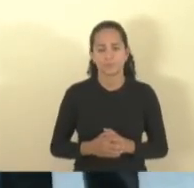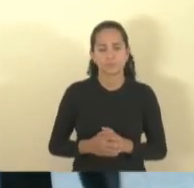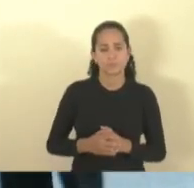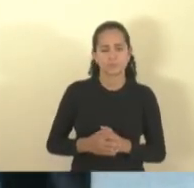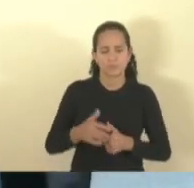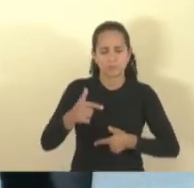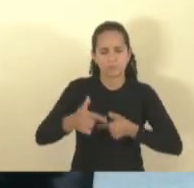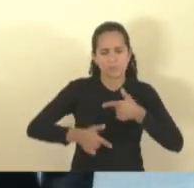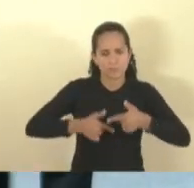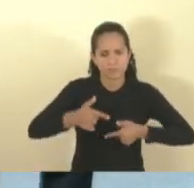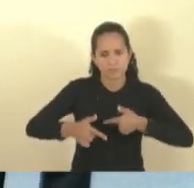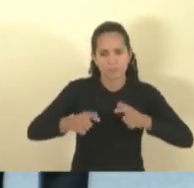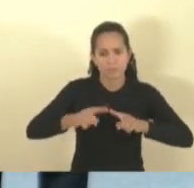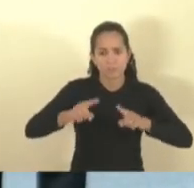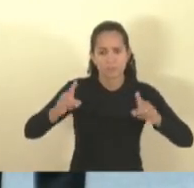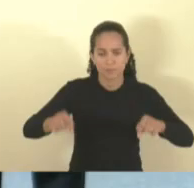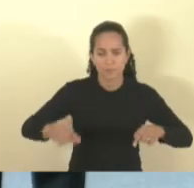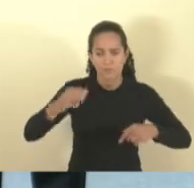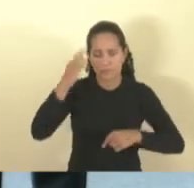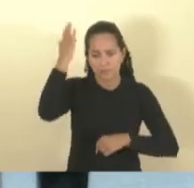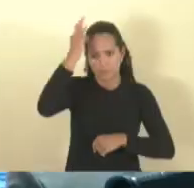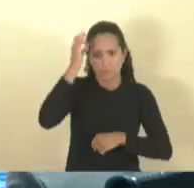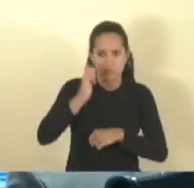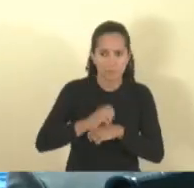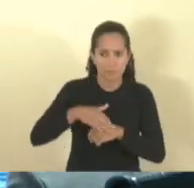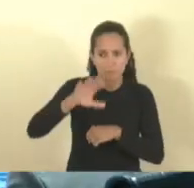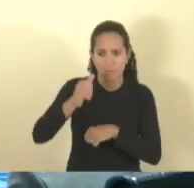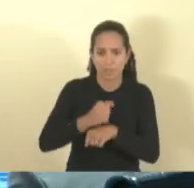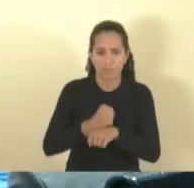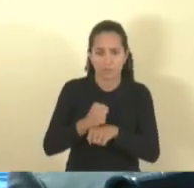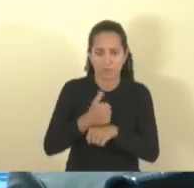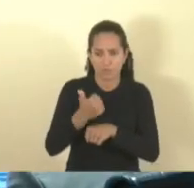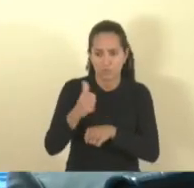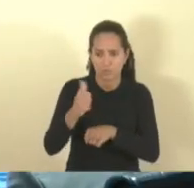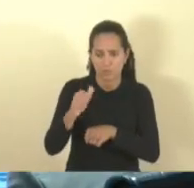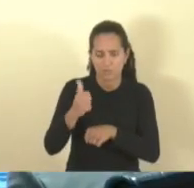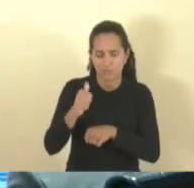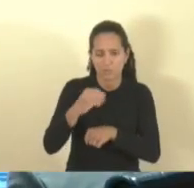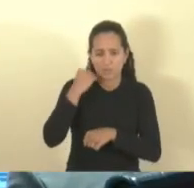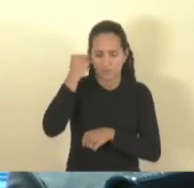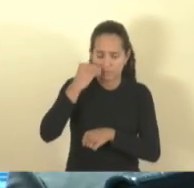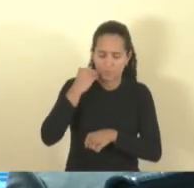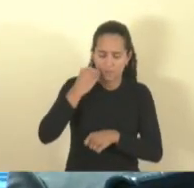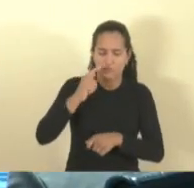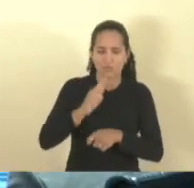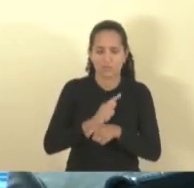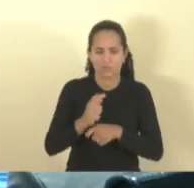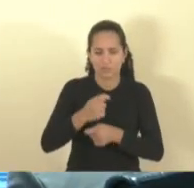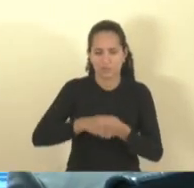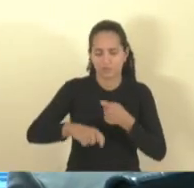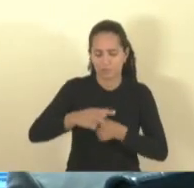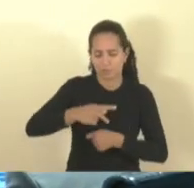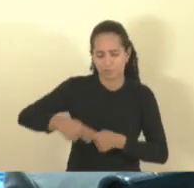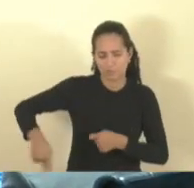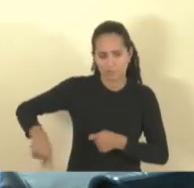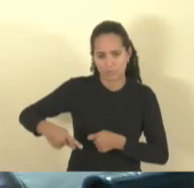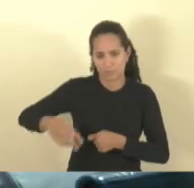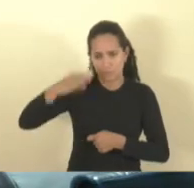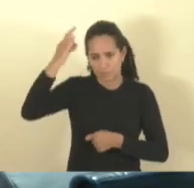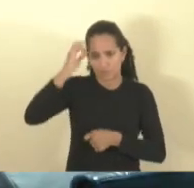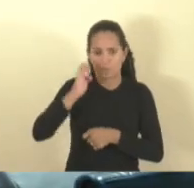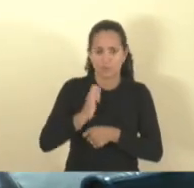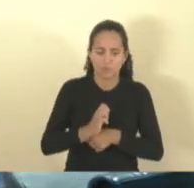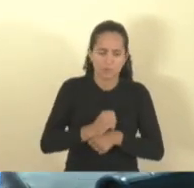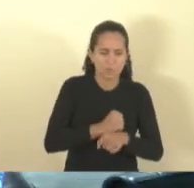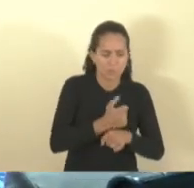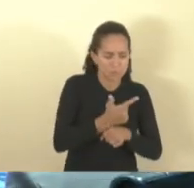Servidor de carreira do Estado do Espírito Santo com mais de 11 anos de experiência em gestão pública no Estado. Desde 2012, atua